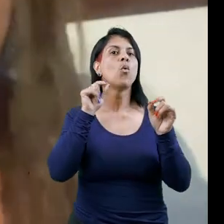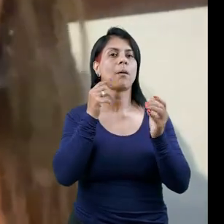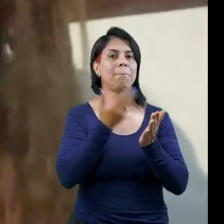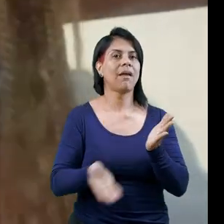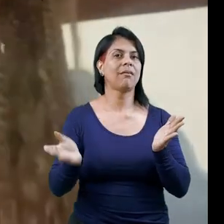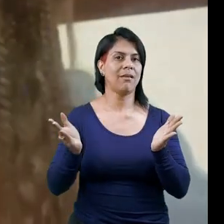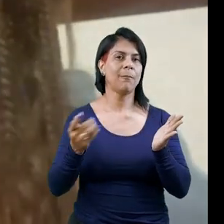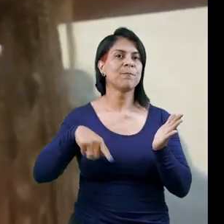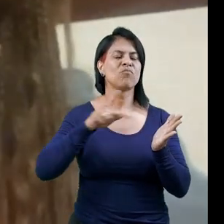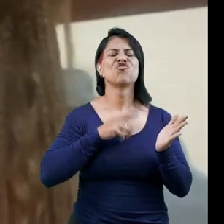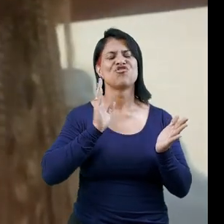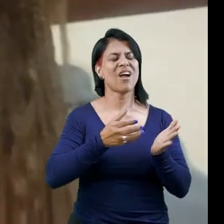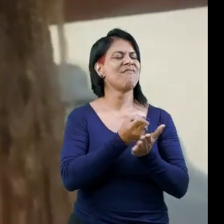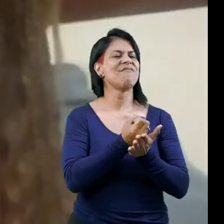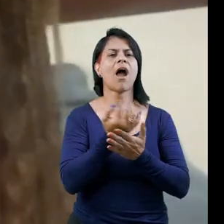já caíram,